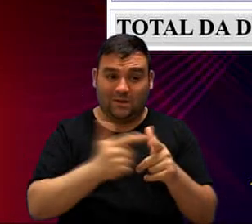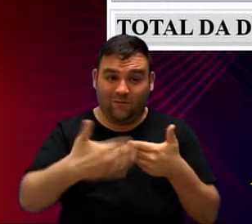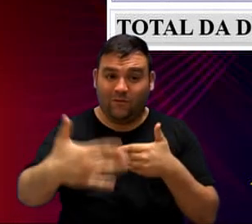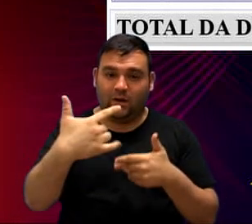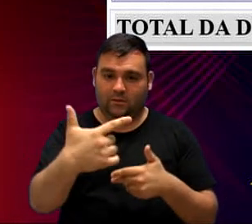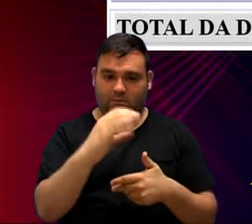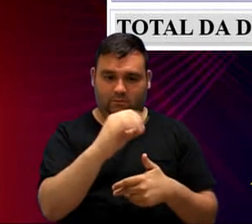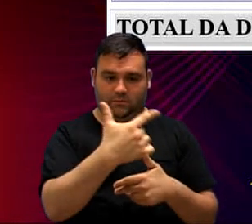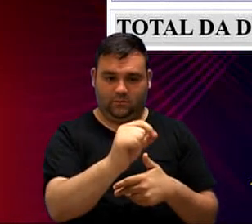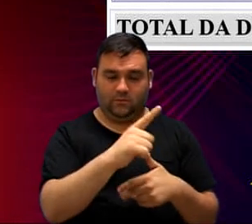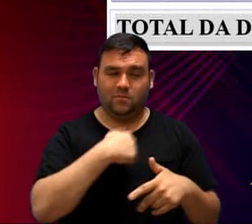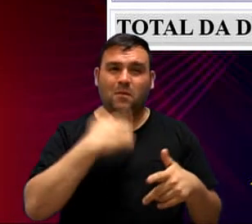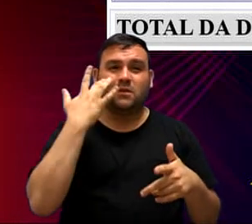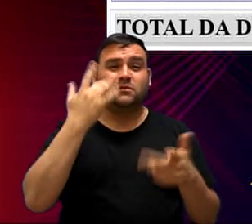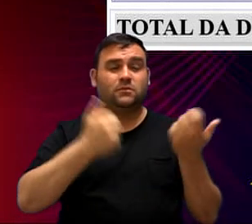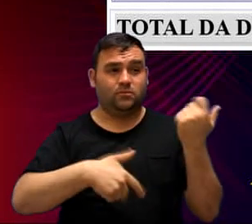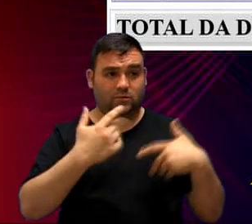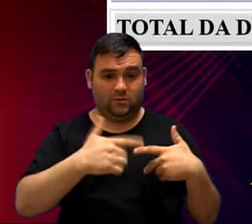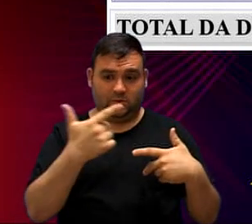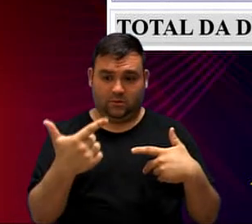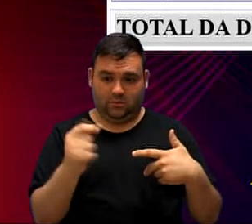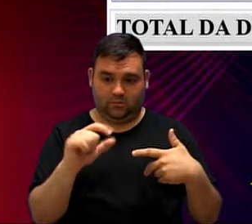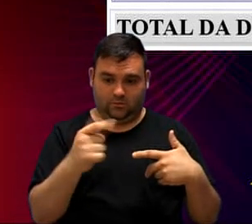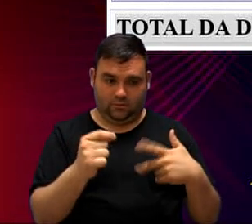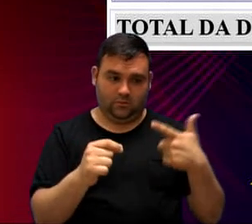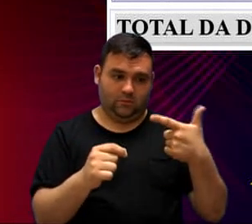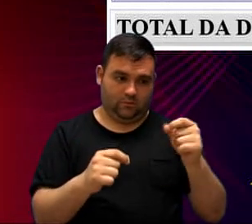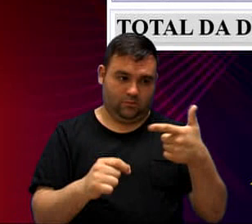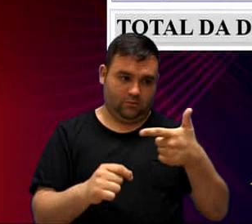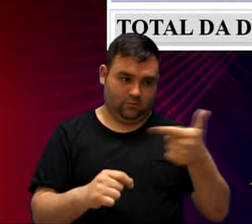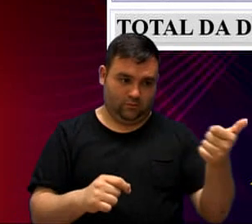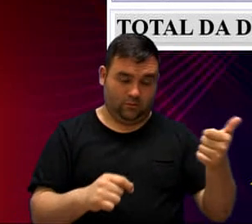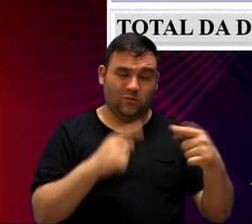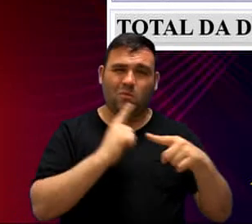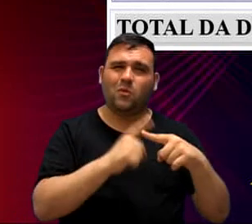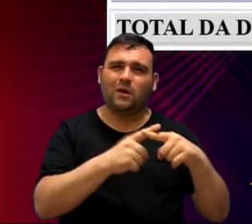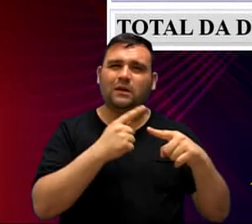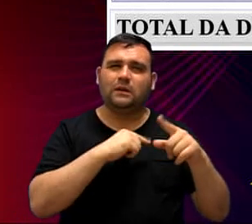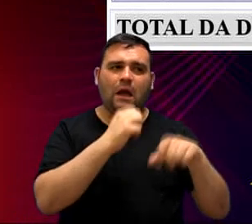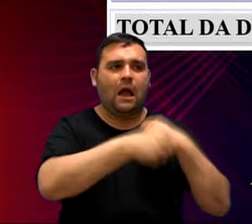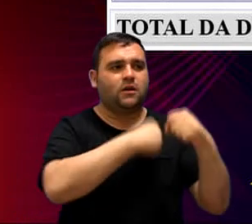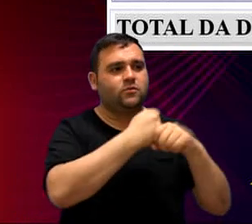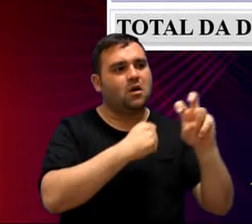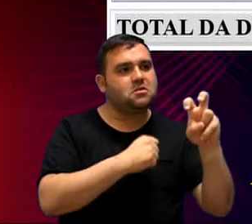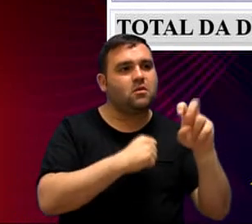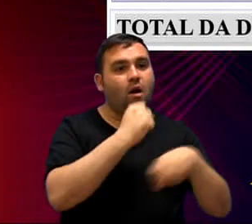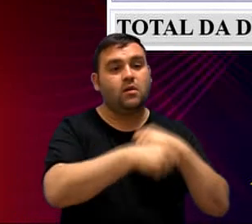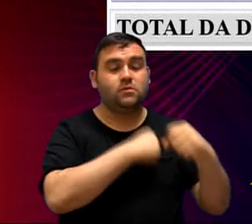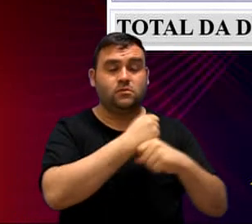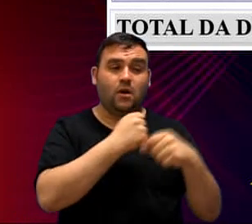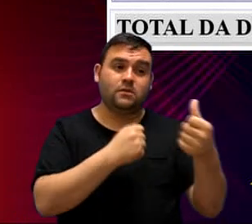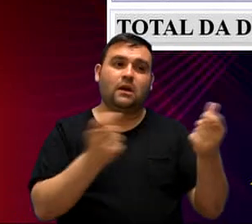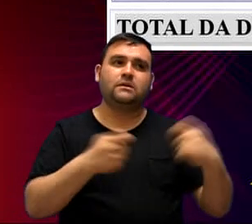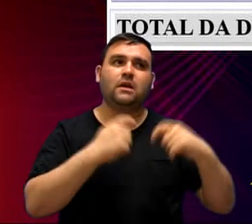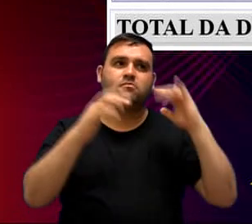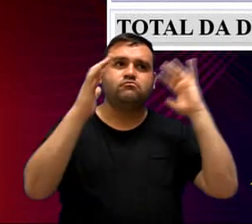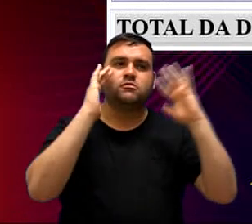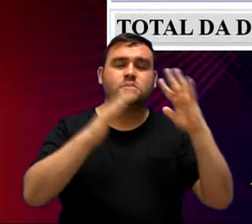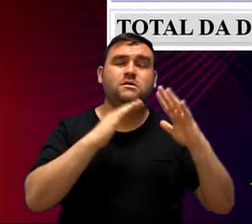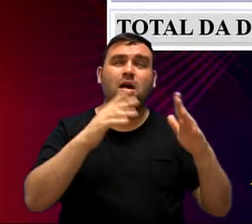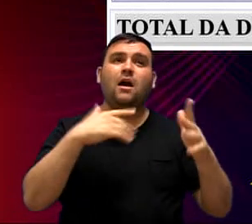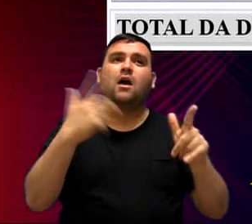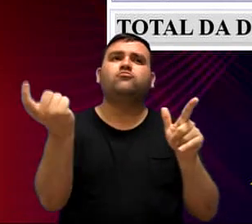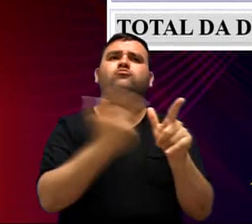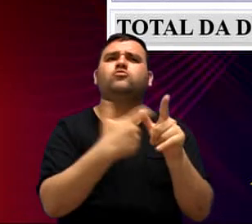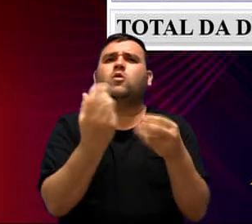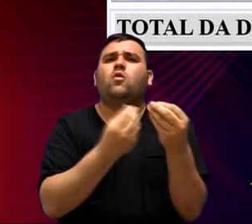para 2020. Que tal escalonar 2020, 2021, pelo menos uns 5, 6 anos, para que a gente possa ter uma visão a médio e a longo